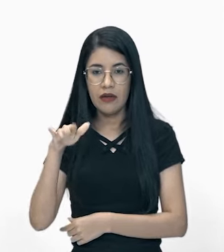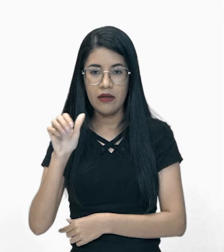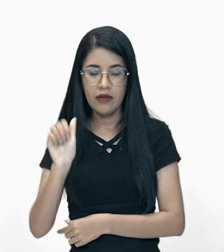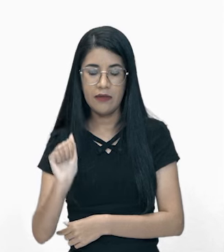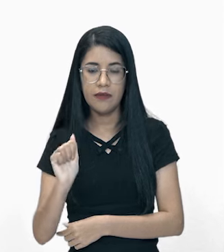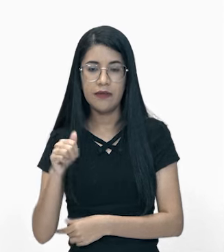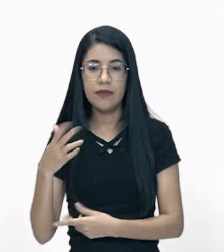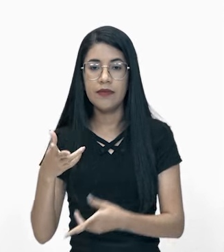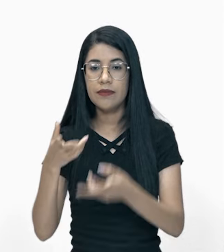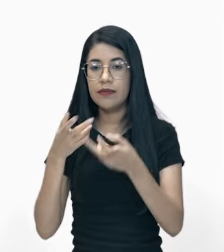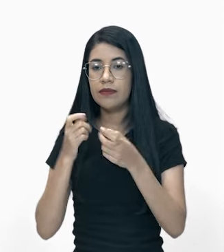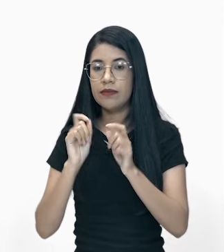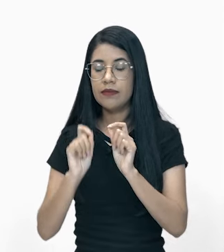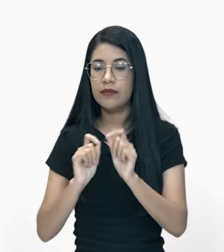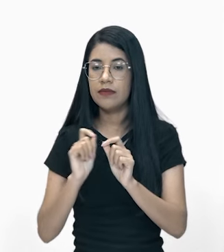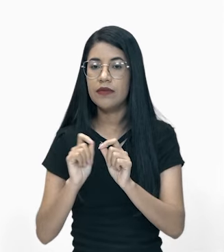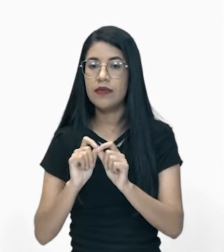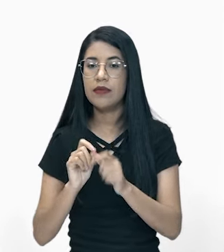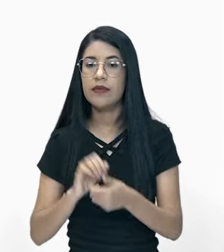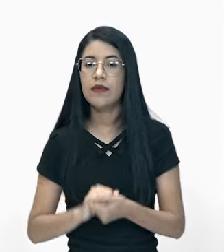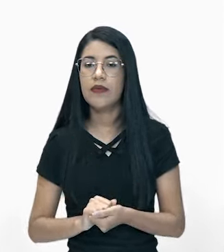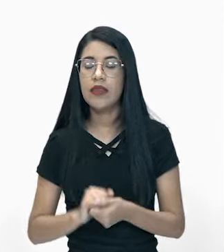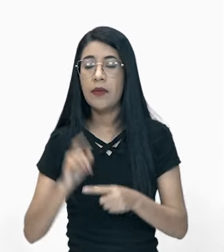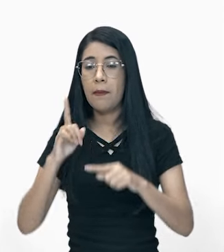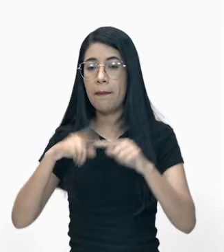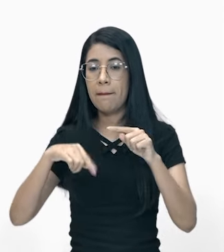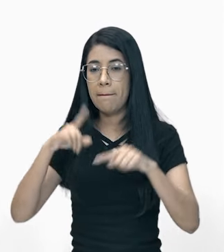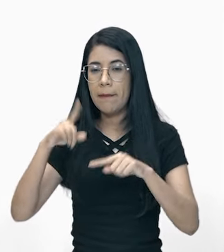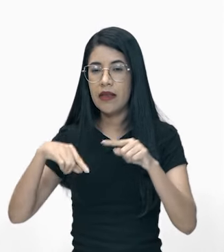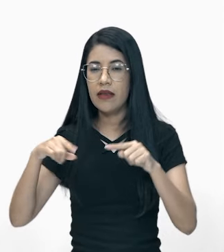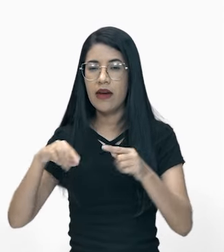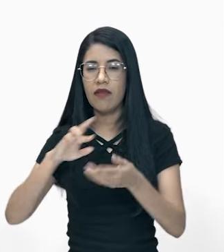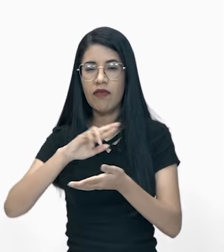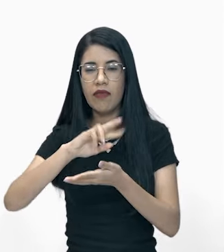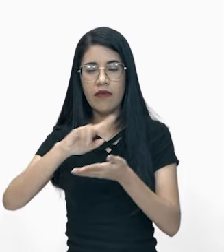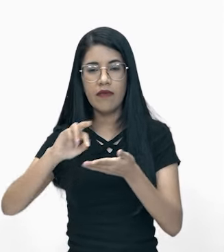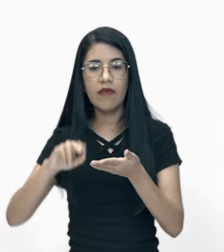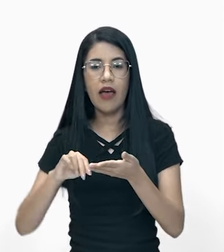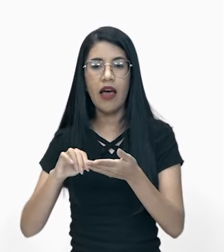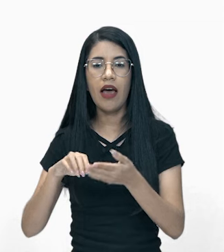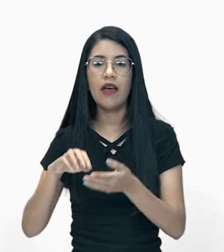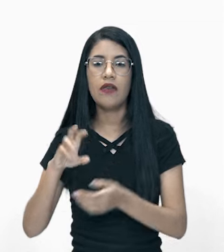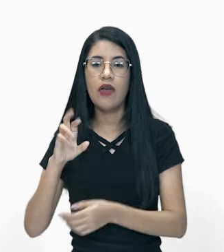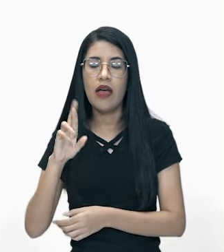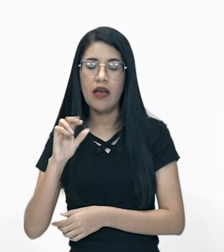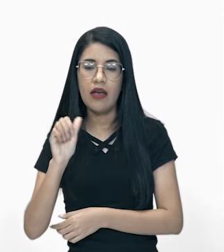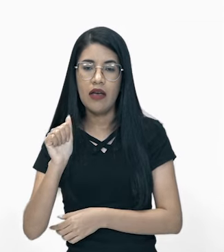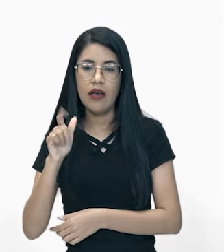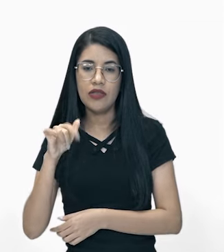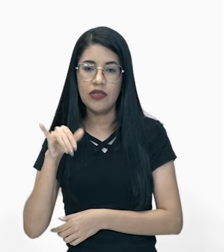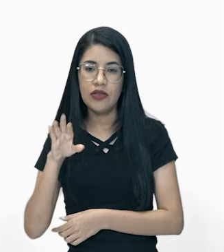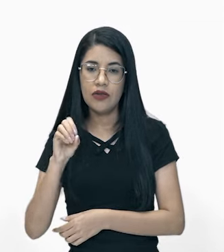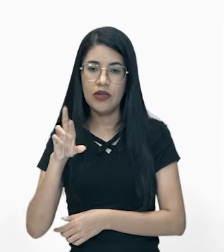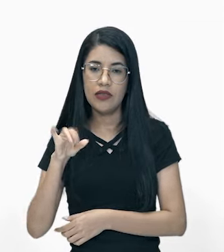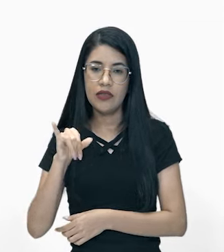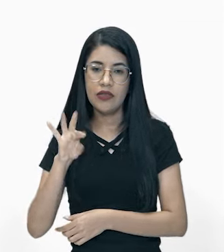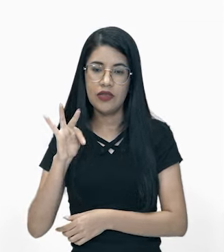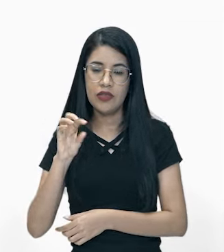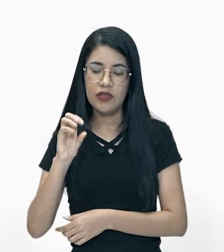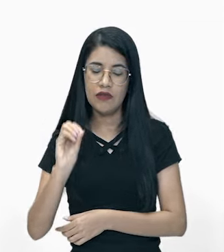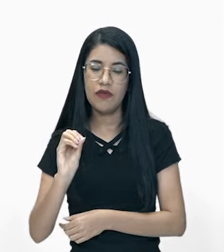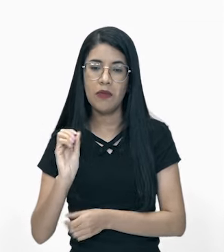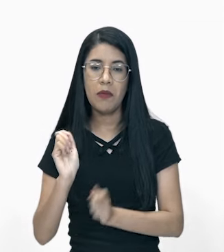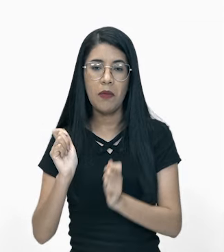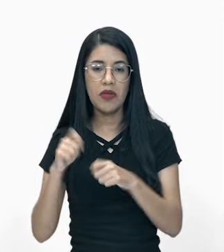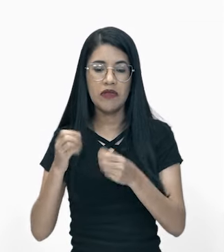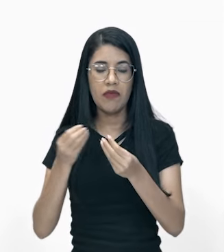neles aqui, eles são elementos radioativos, que podem prejudicar muitas das vezes. Então,